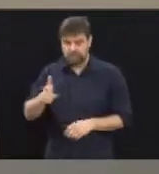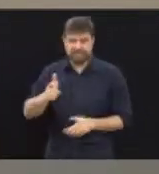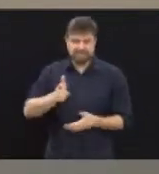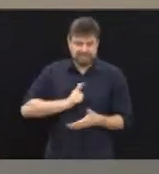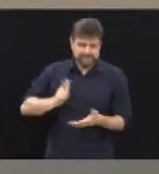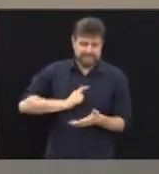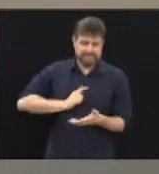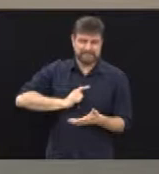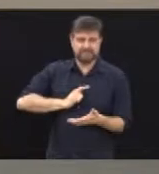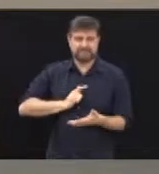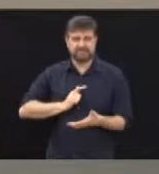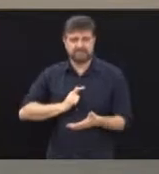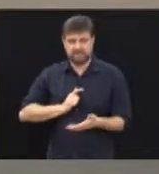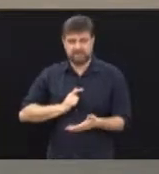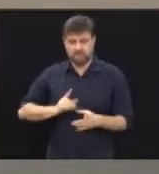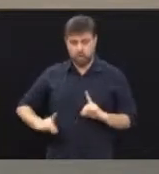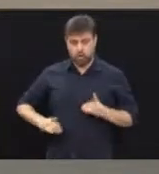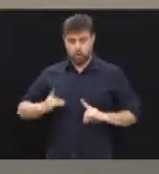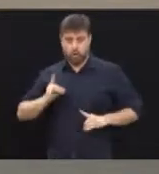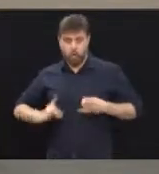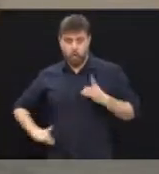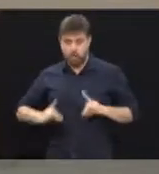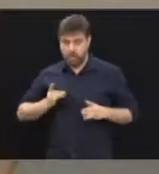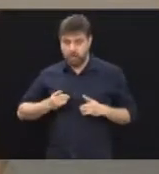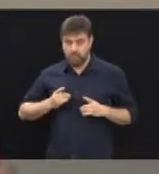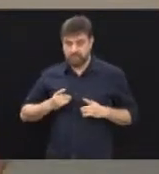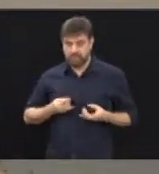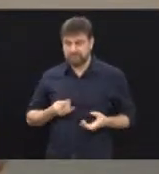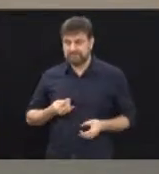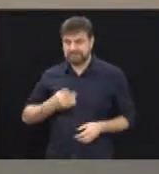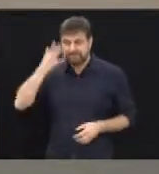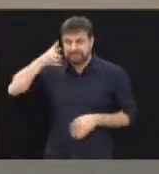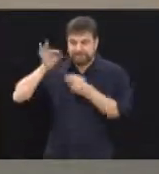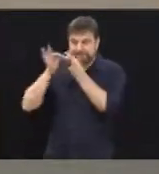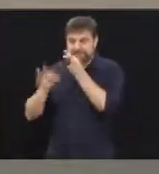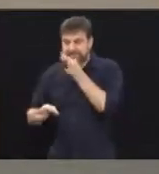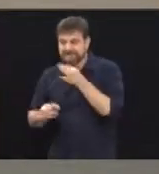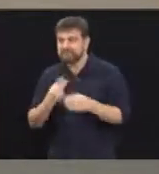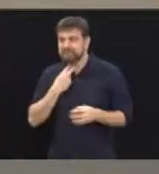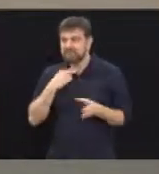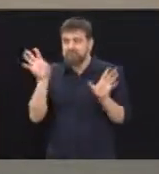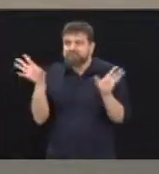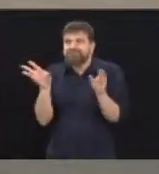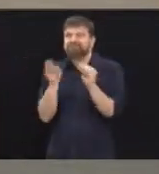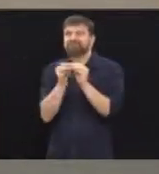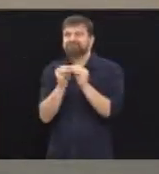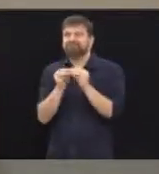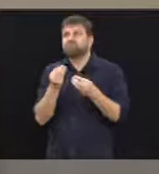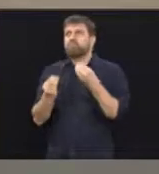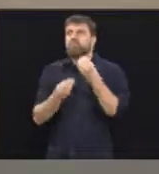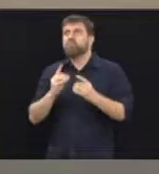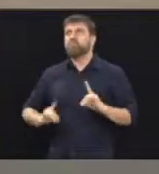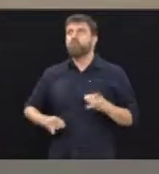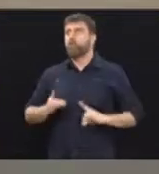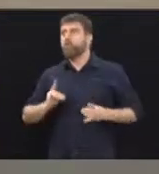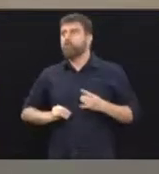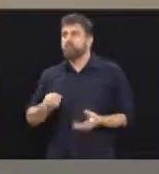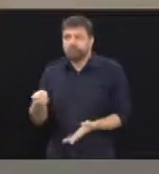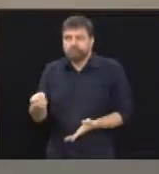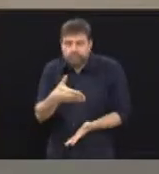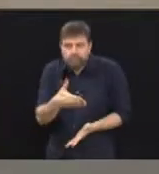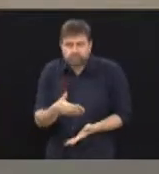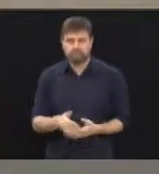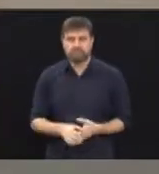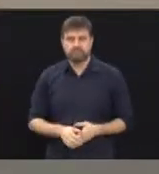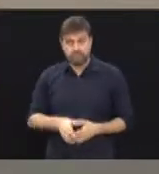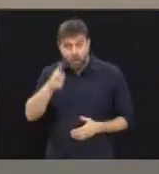várias... O hormônio é uma forma muito generalizada da gente falar, né? Fica até difícil de eu pensar em algum hormônio que é uma novidade. Mas